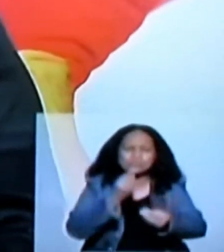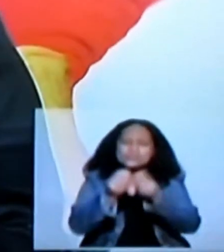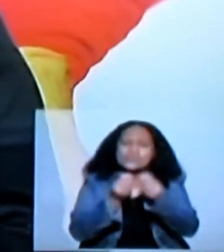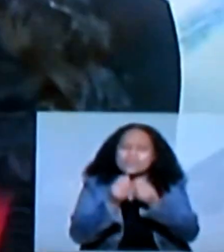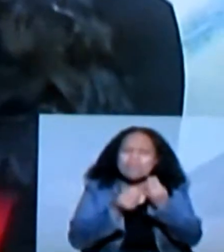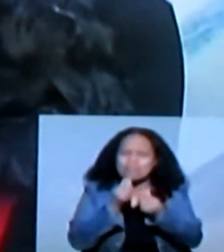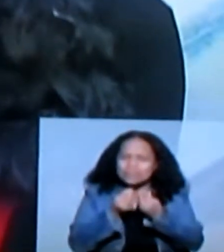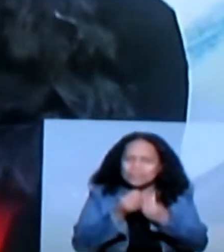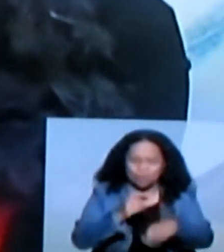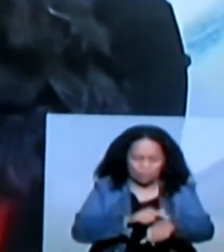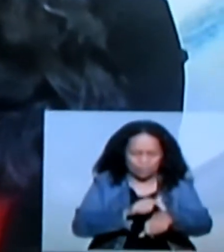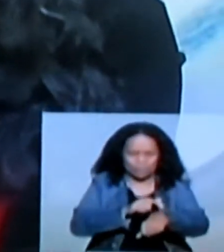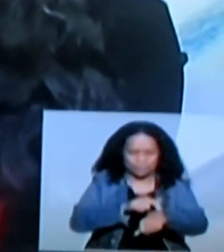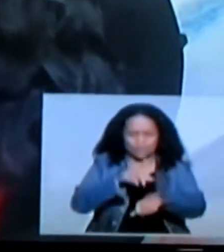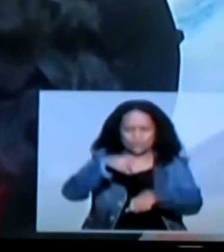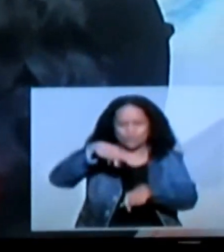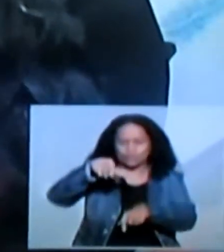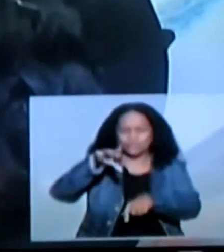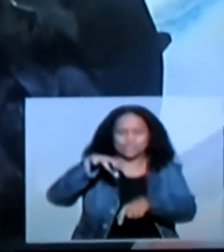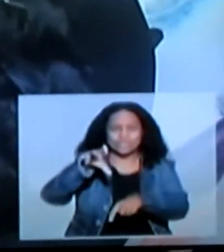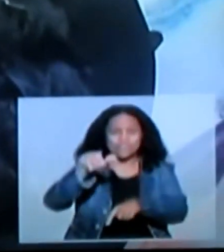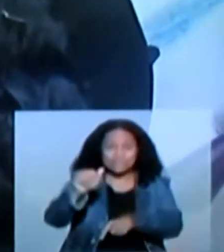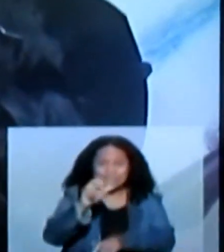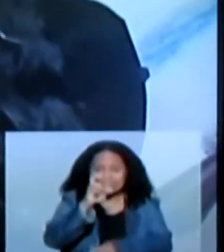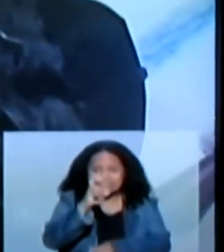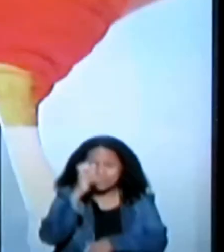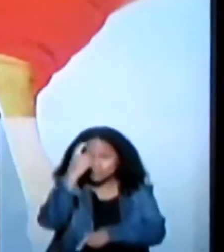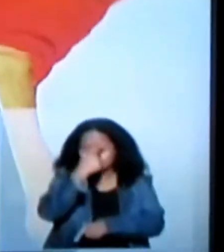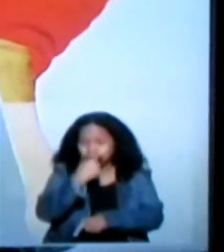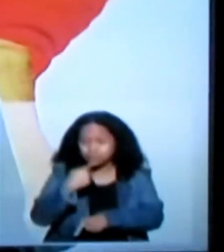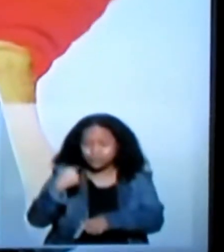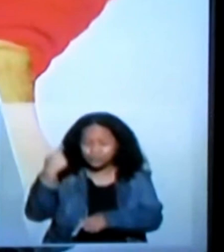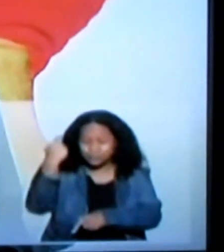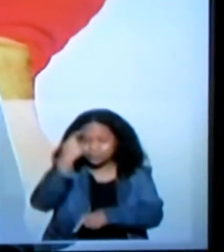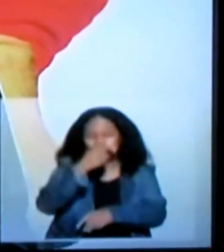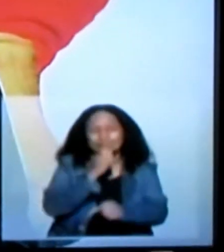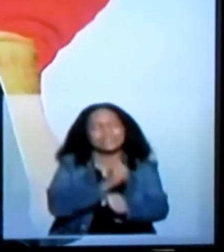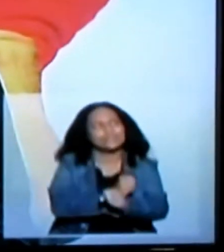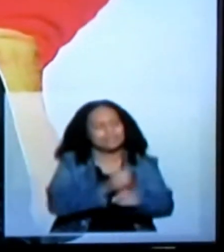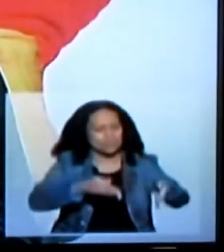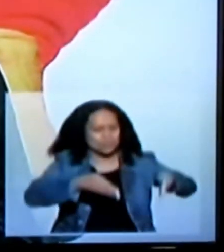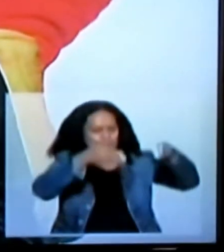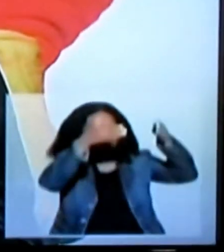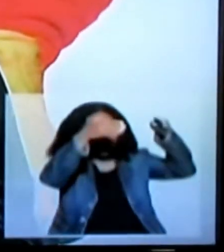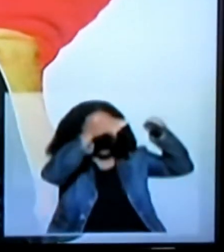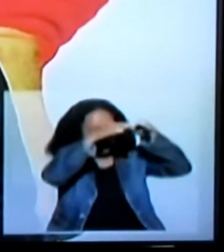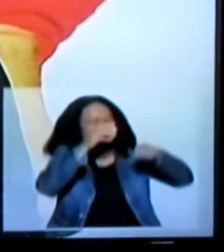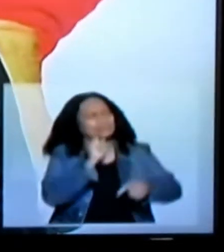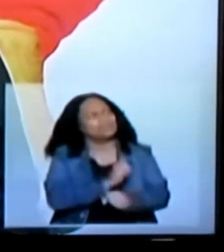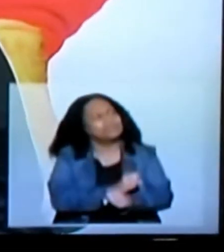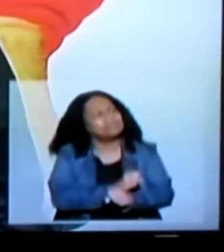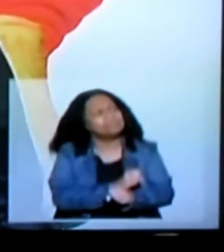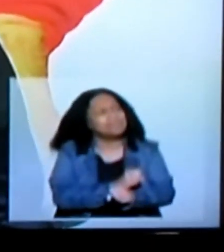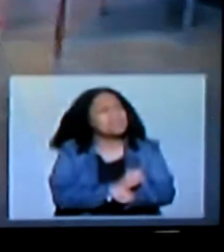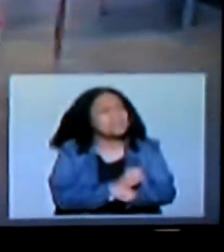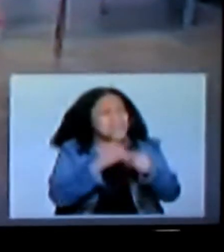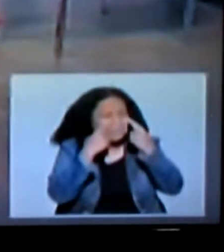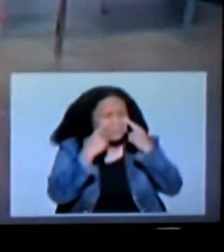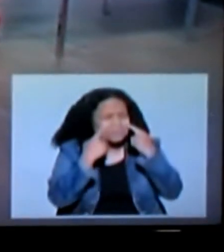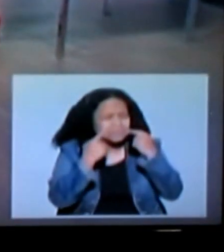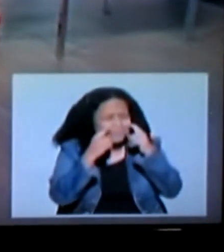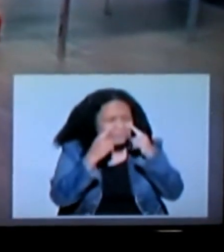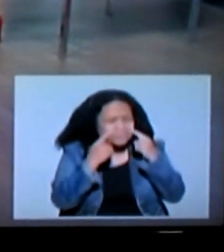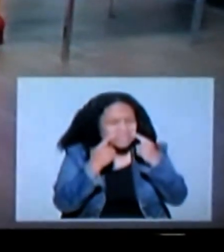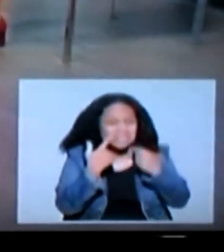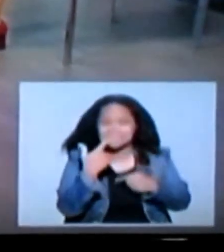Deu uma de stalker? Sim, fiquei o Nicholas Sparks, eu fiquei 5 horas na porta do hotel pra ver ele. Mas tem que dar, cara, pra conseguir.